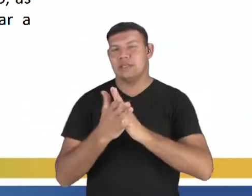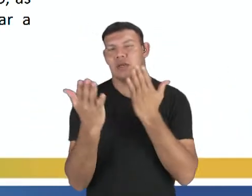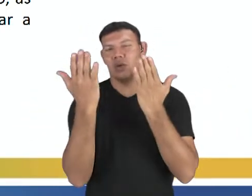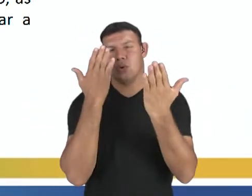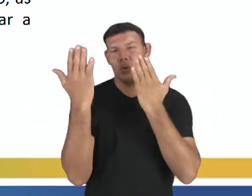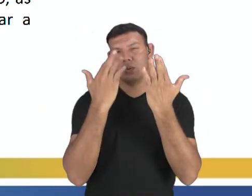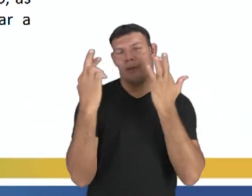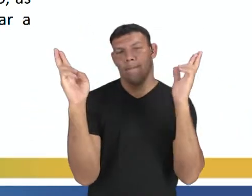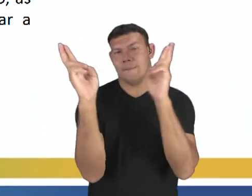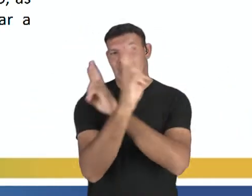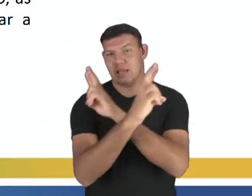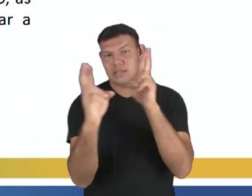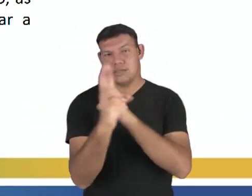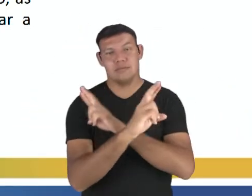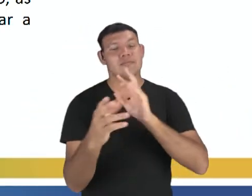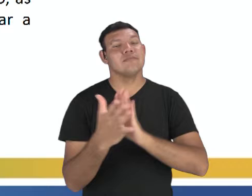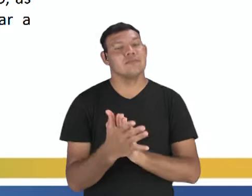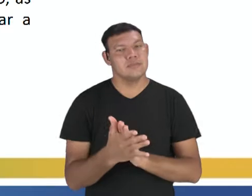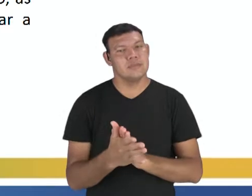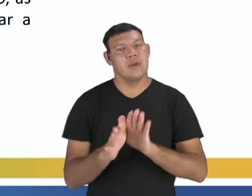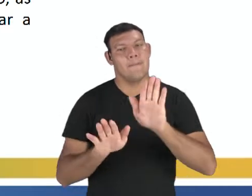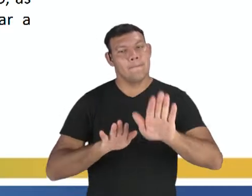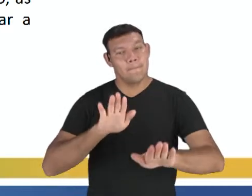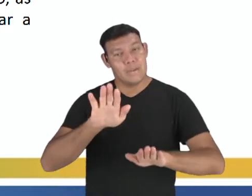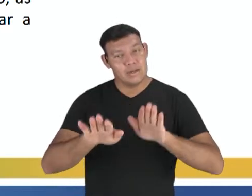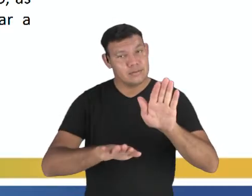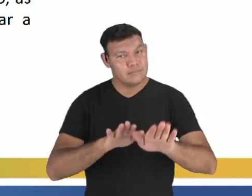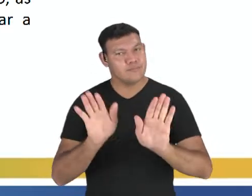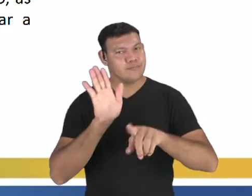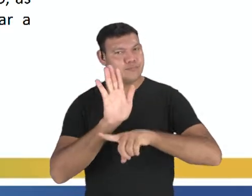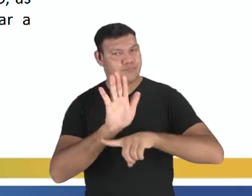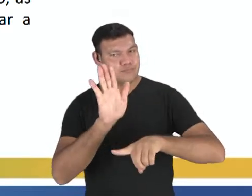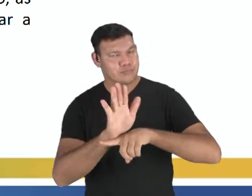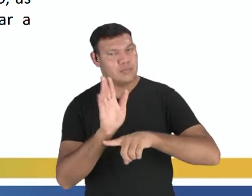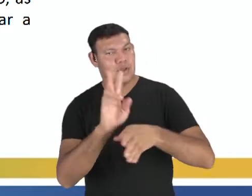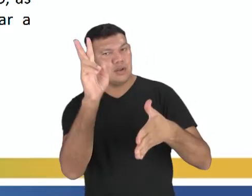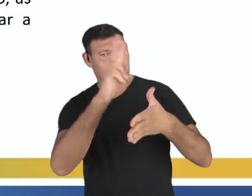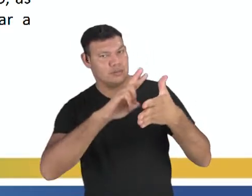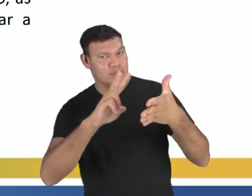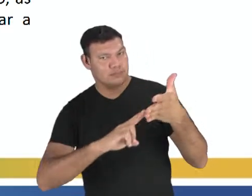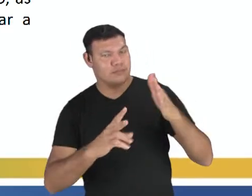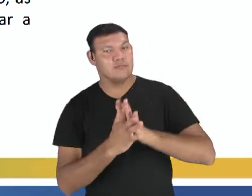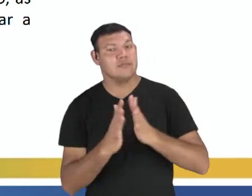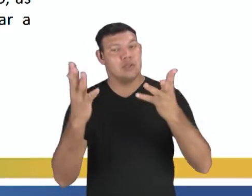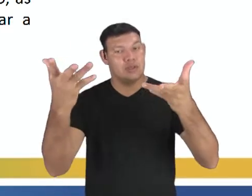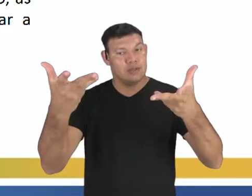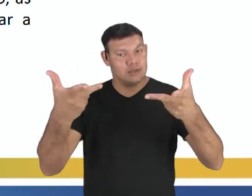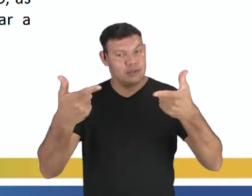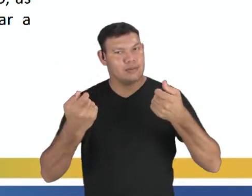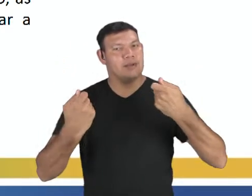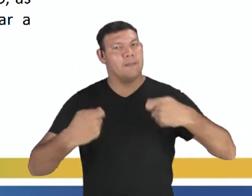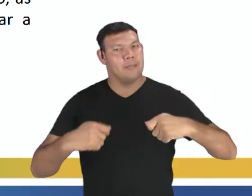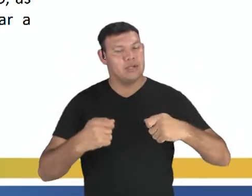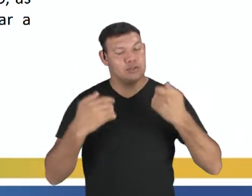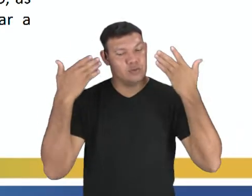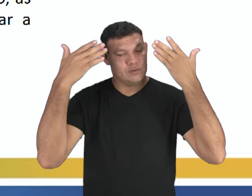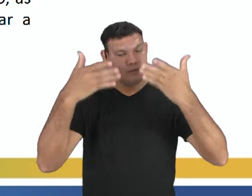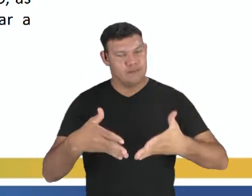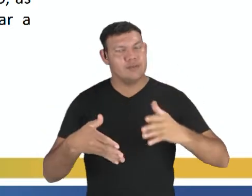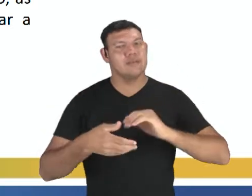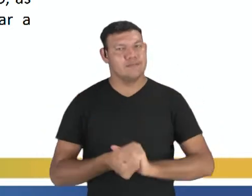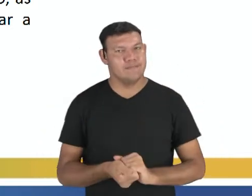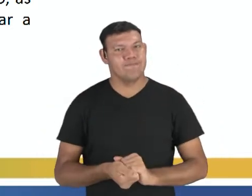comparar, relacionar, são passos que auxiliam nessa tarefa. Entretanto, existe uma habilidade que merece destaque, que é